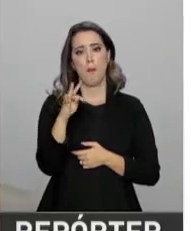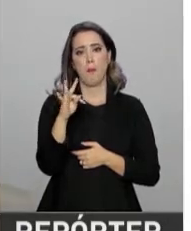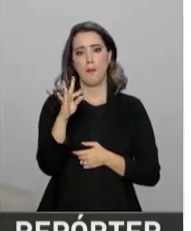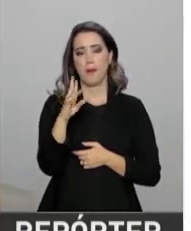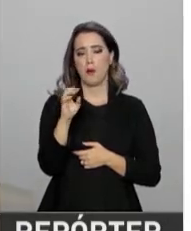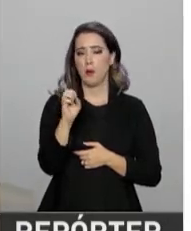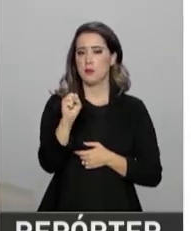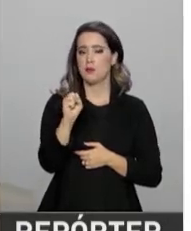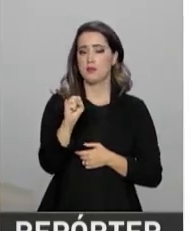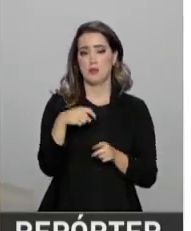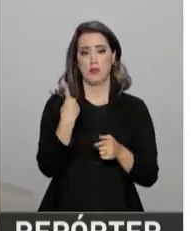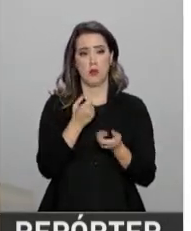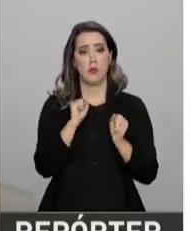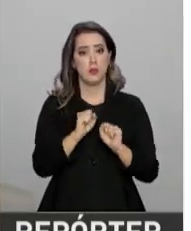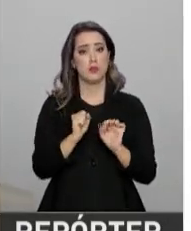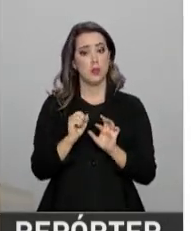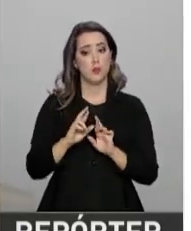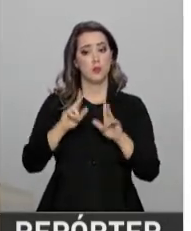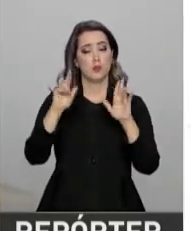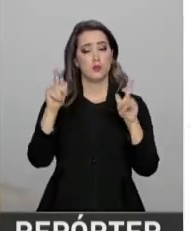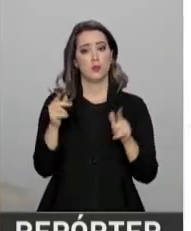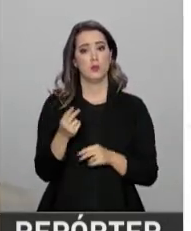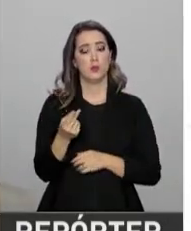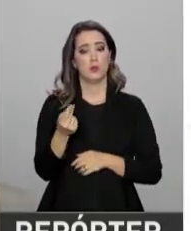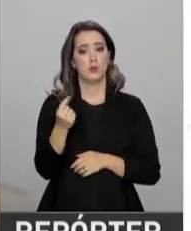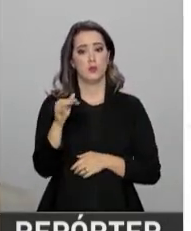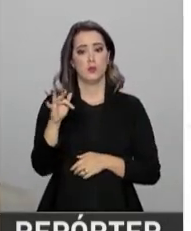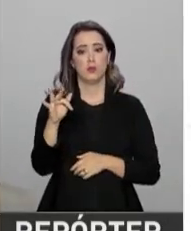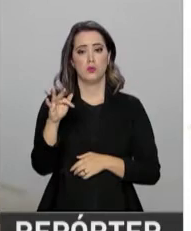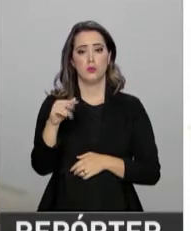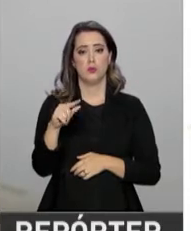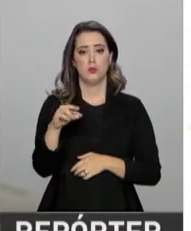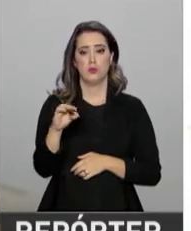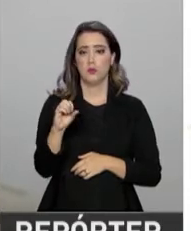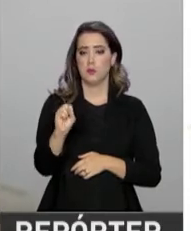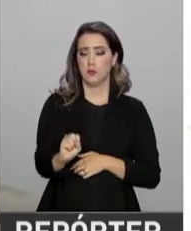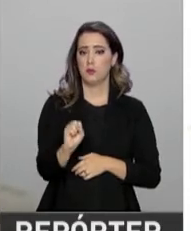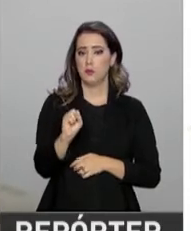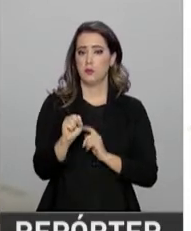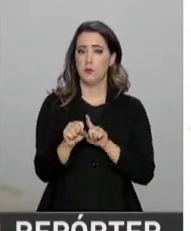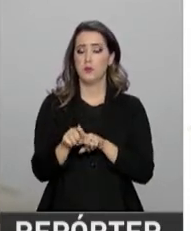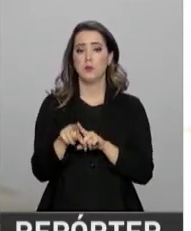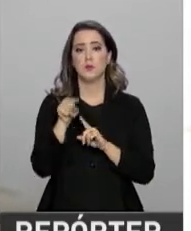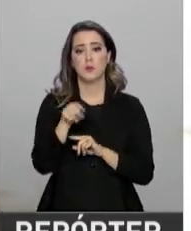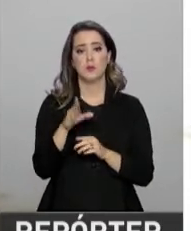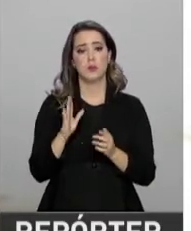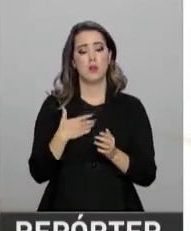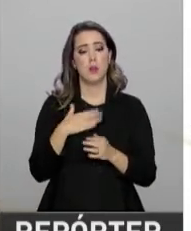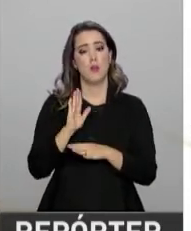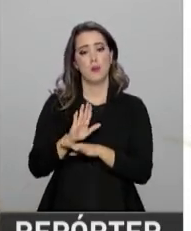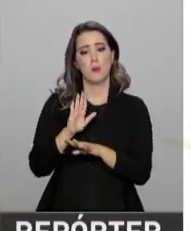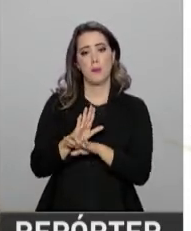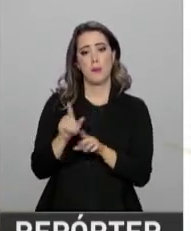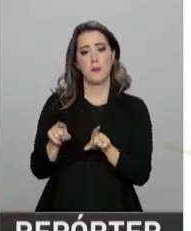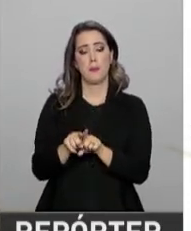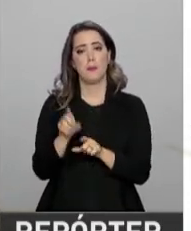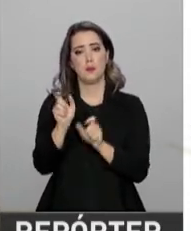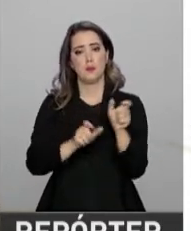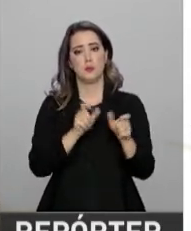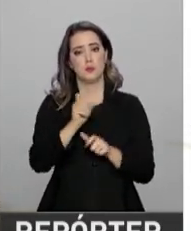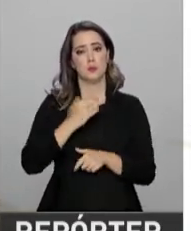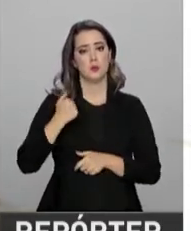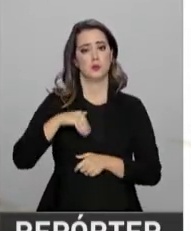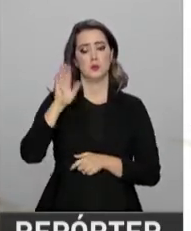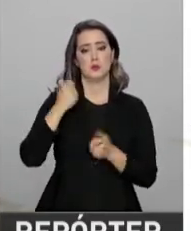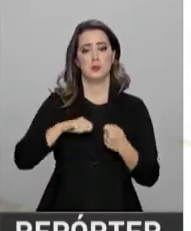flexibilizando a aplicação dos recursos do fundo de garantia atendendo naturalmente aqueles que